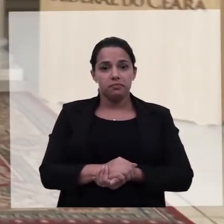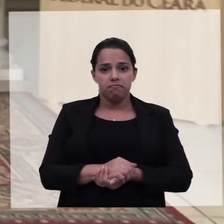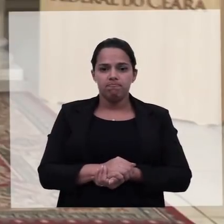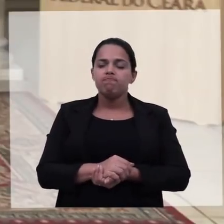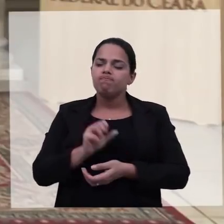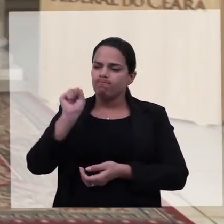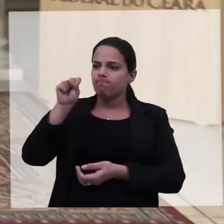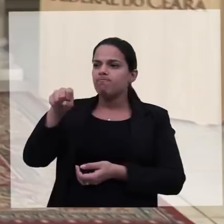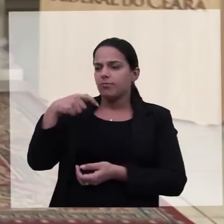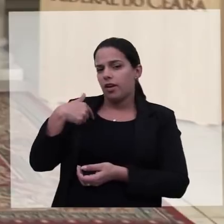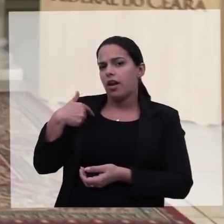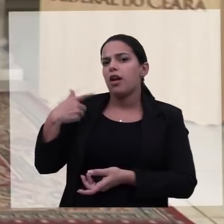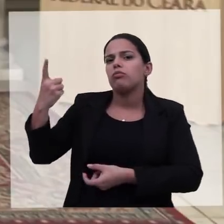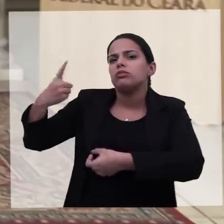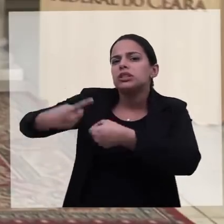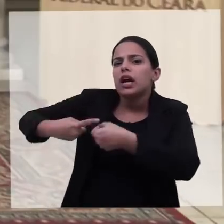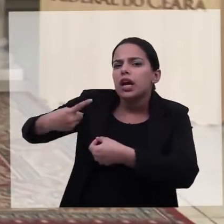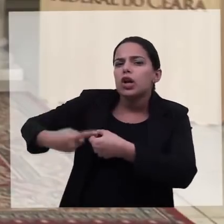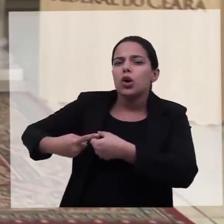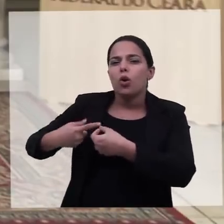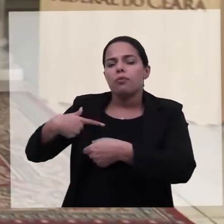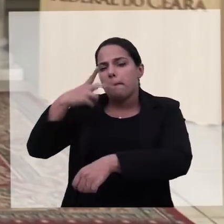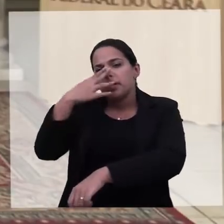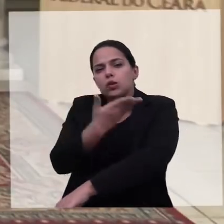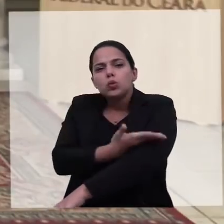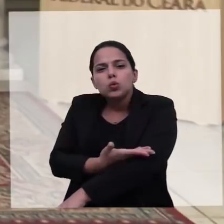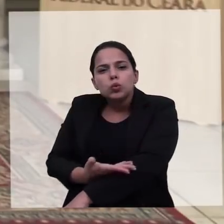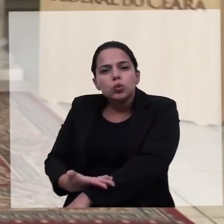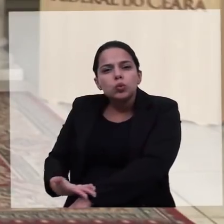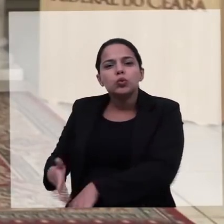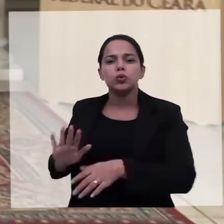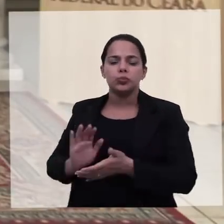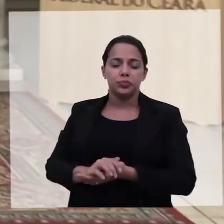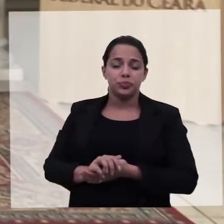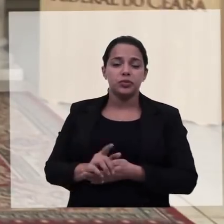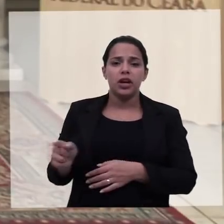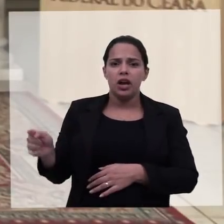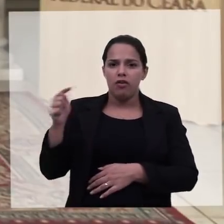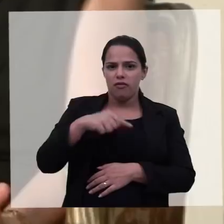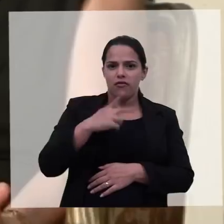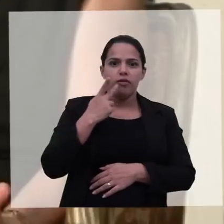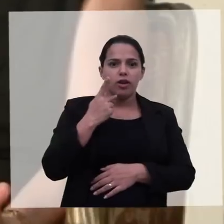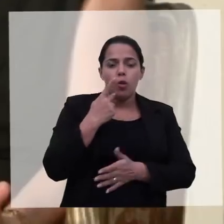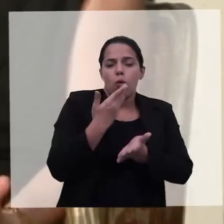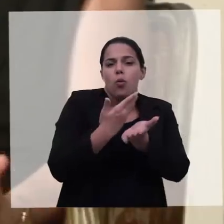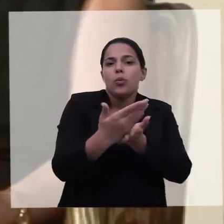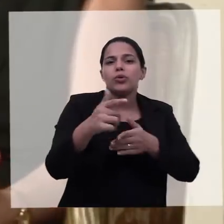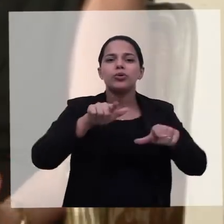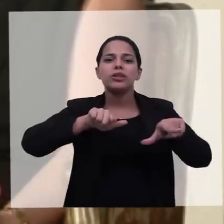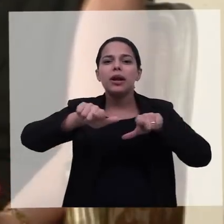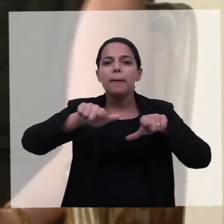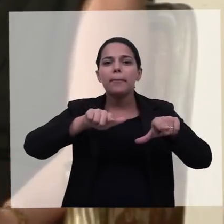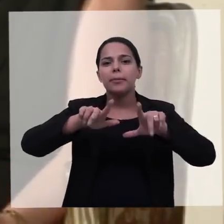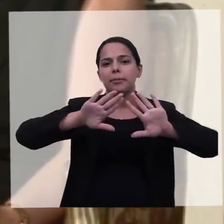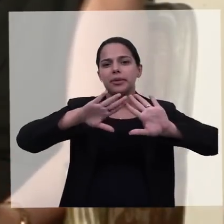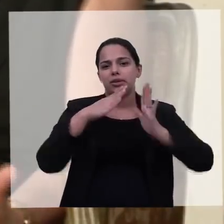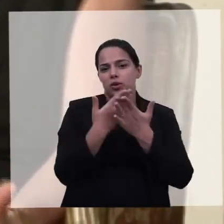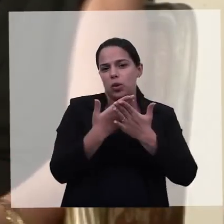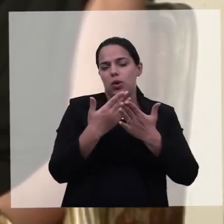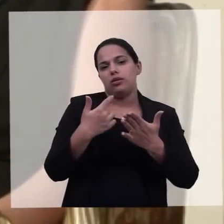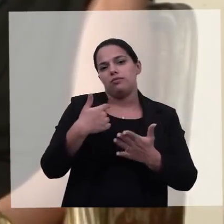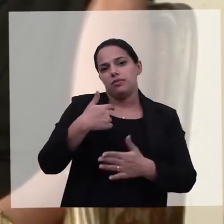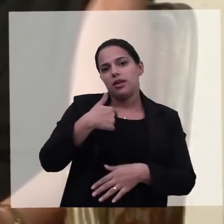porque como eu era do interior, eu tinha que me manter, então eu comecei a trabalhar ainda na escola. Né? Na escola, comecei